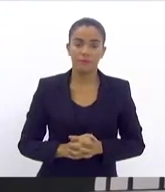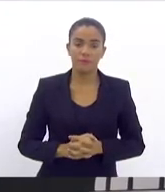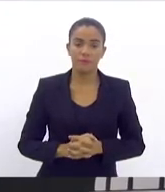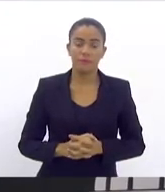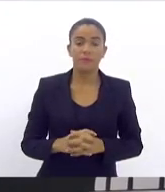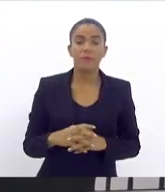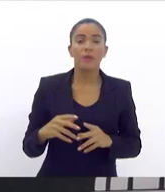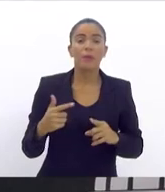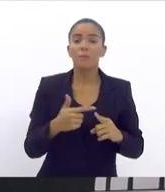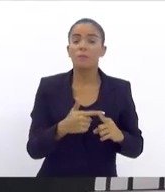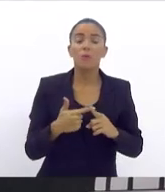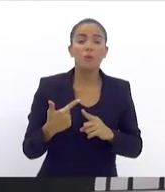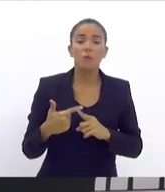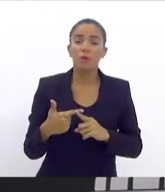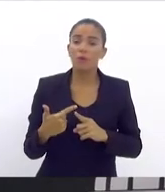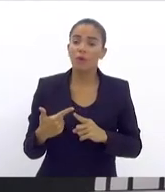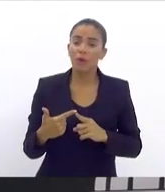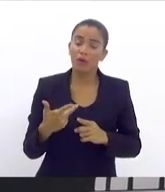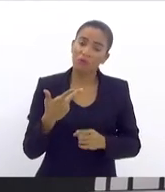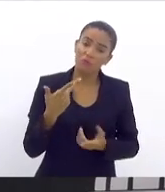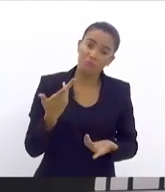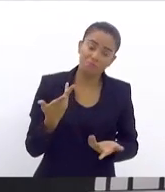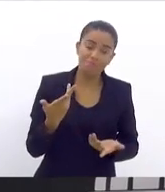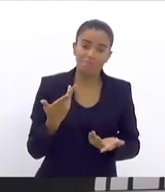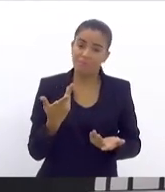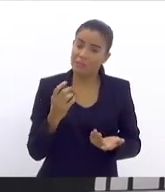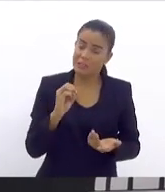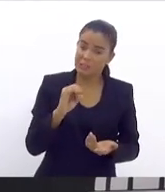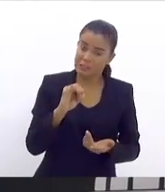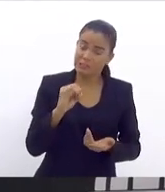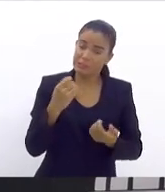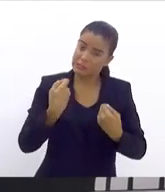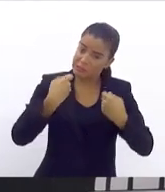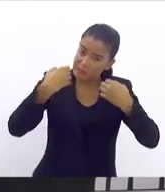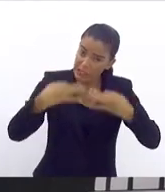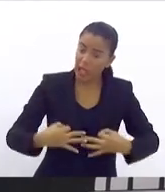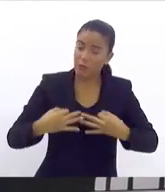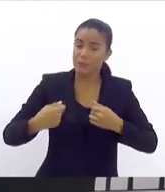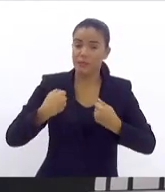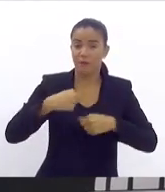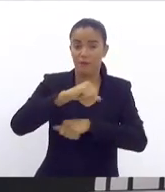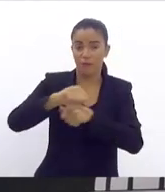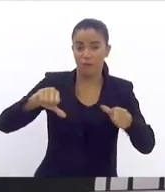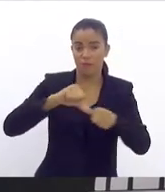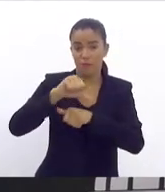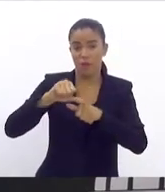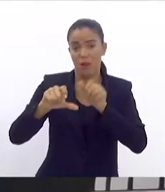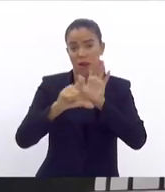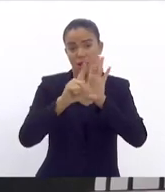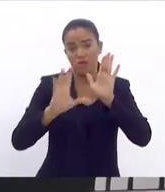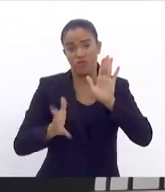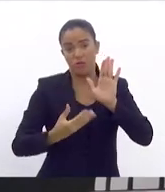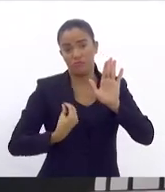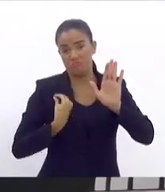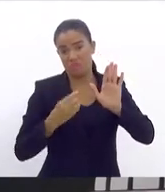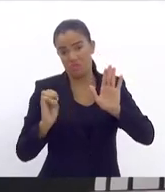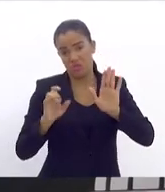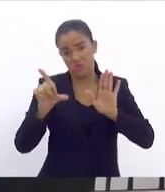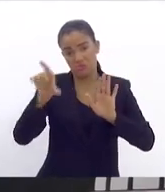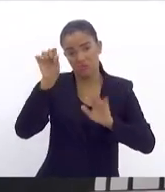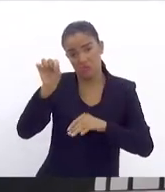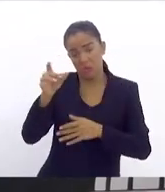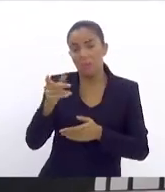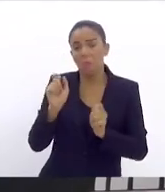Porque, a rigor, deveria alterar a lei existente. Né? Então, se o senhor assim desejar, o senhor